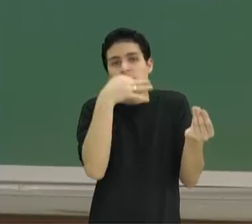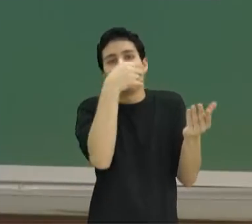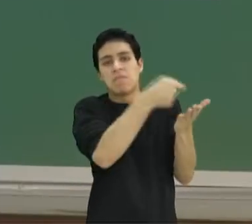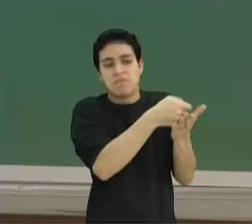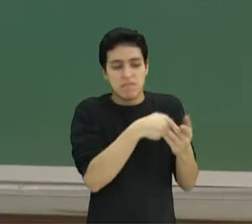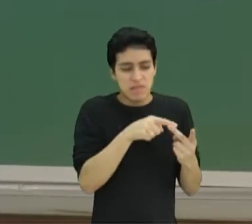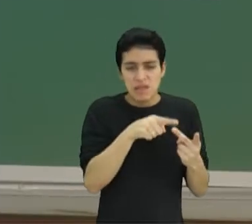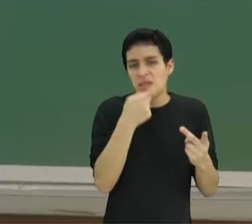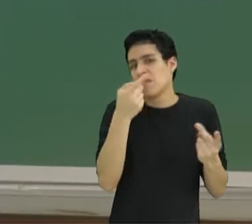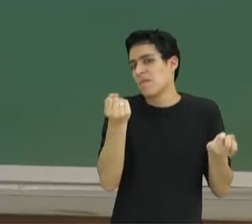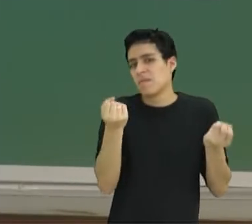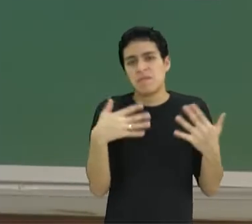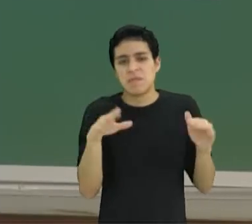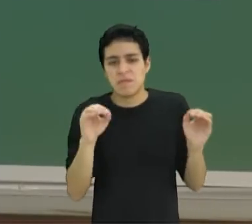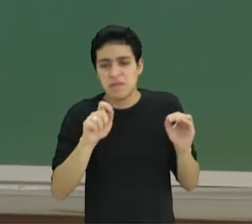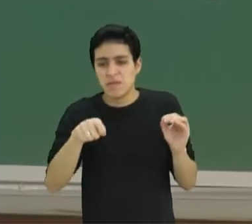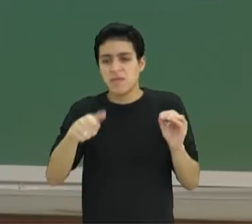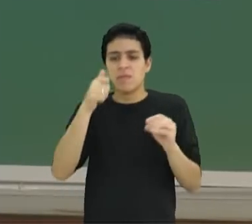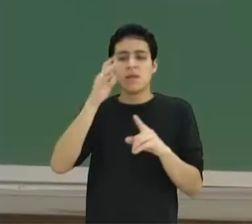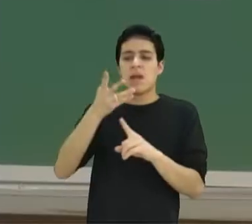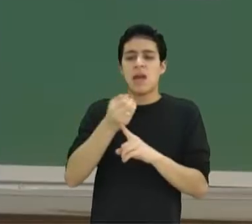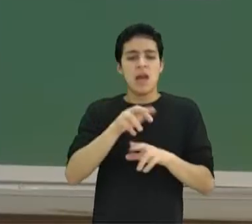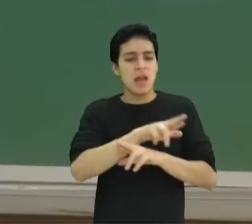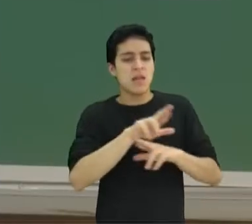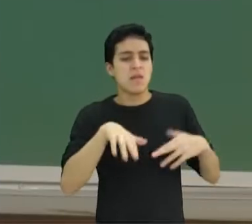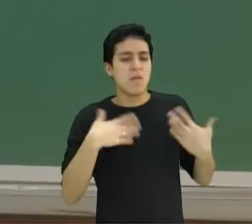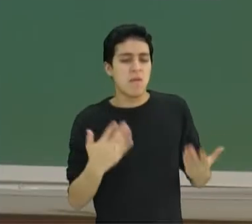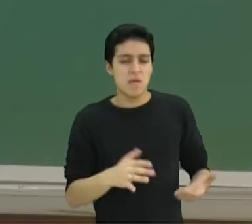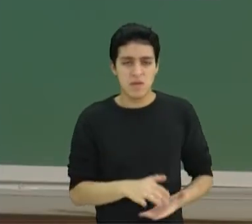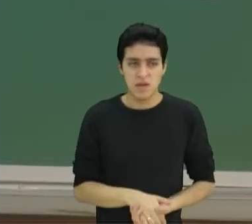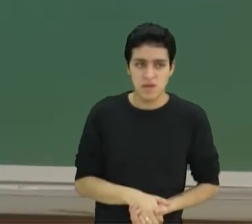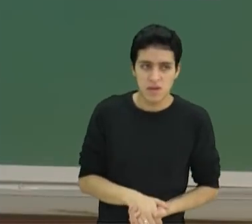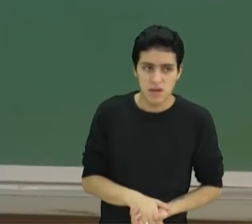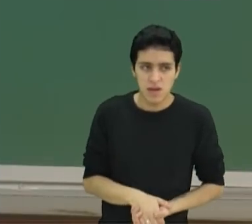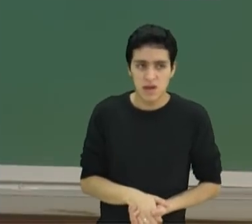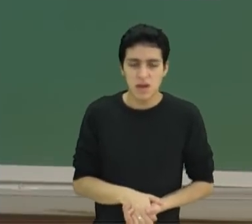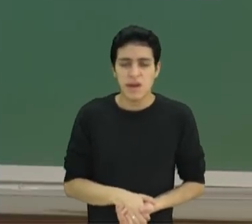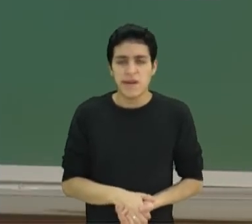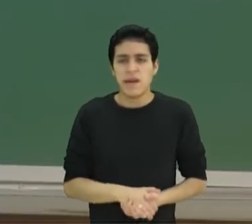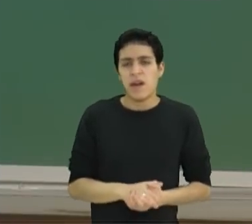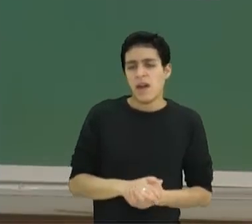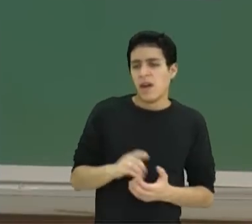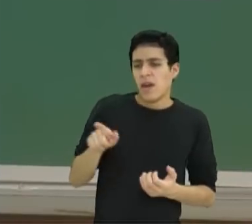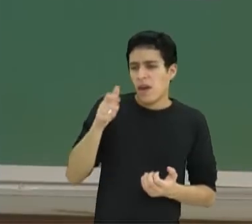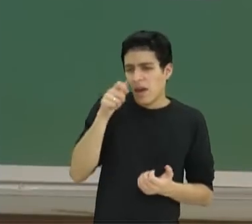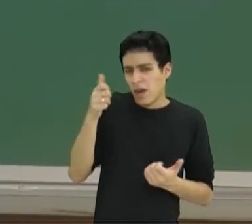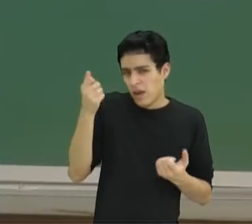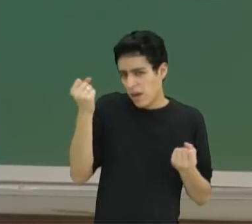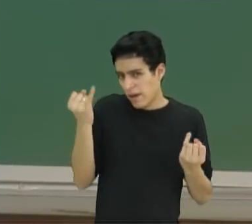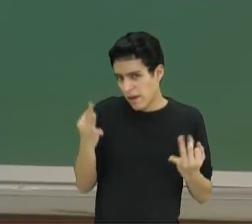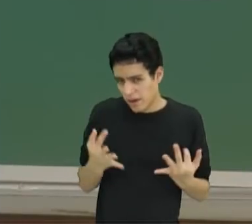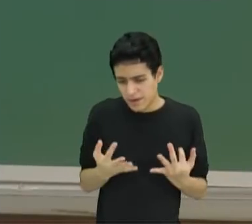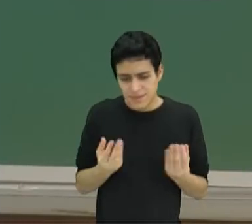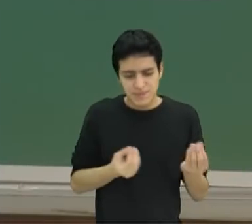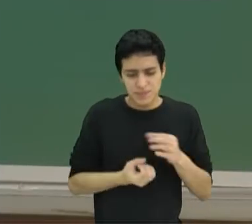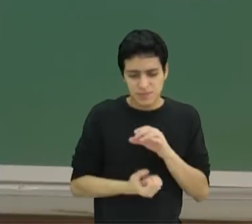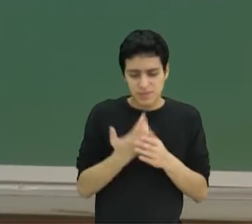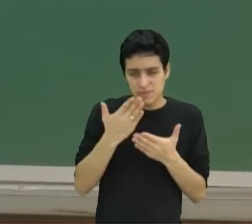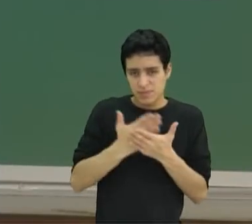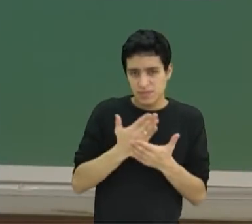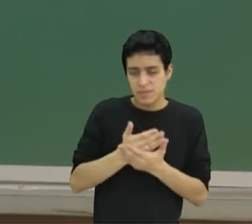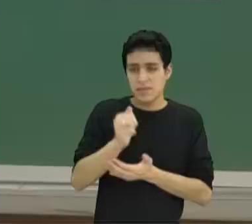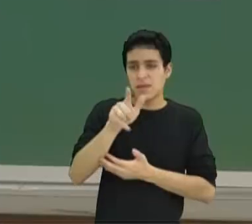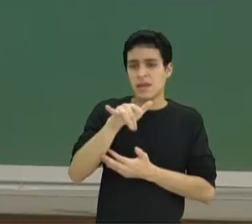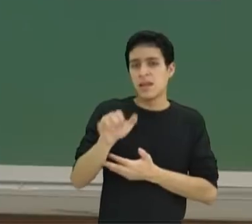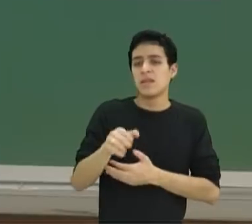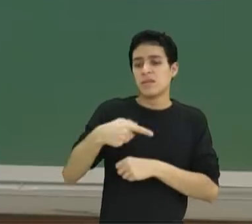muito a relação da mulher com a arte. E, por fim, ela fala sobre a origem da obra Alice no País das